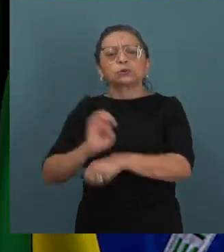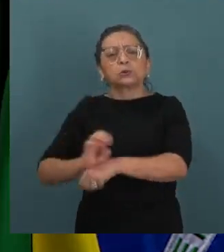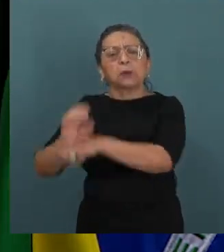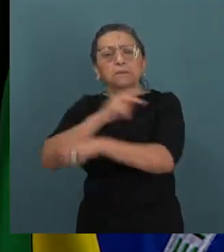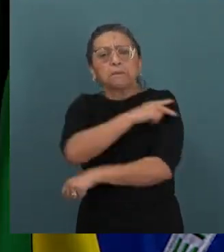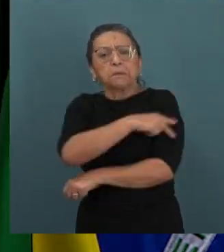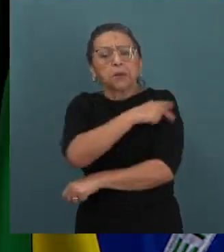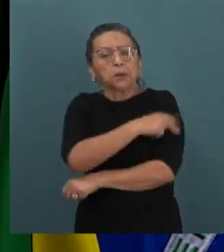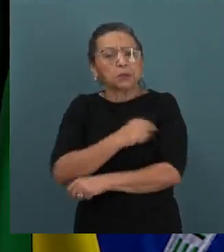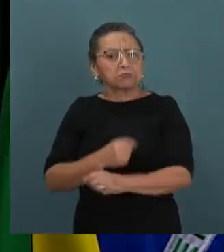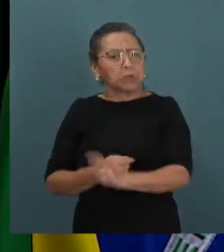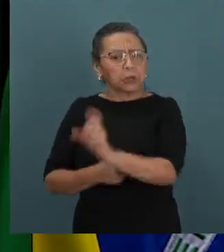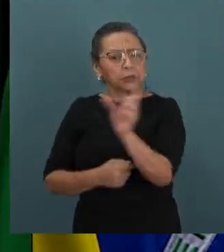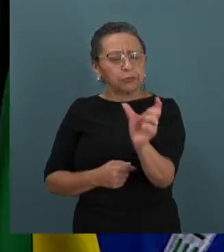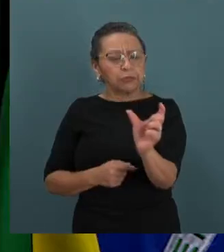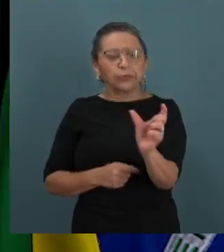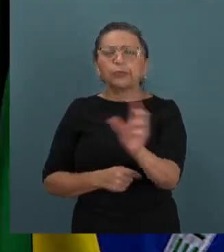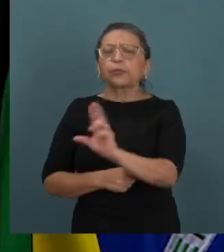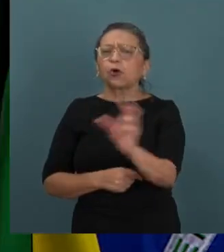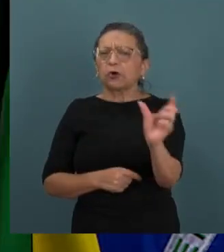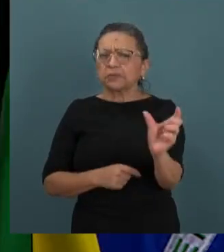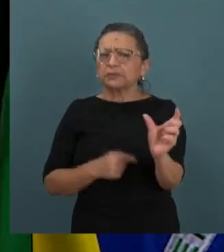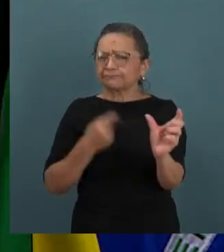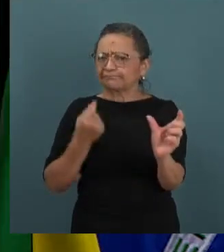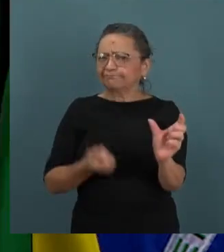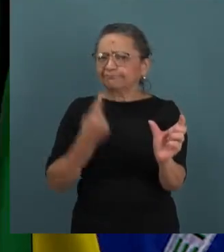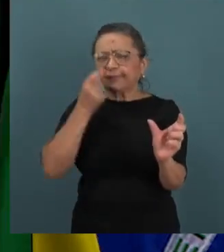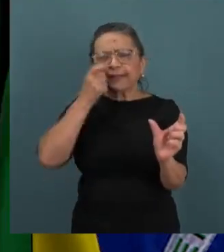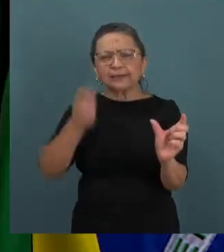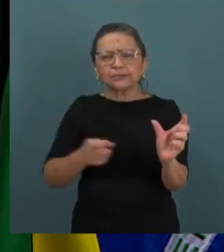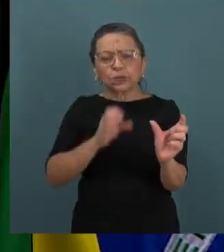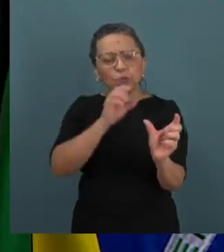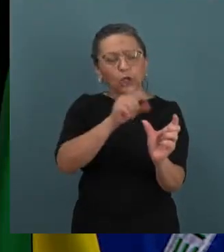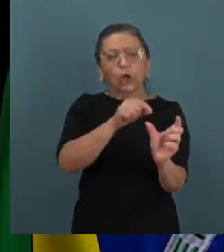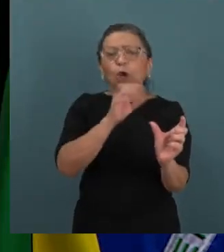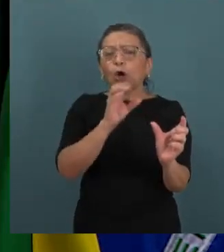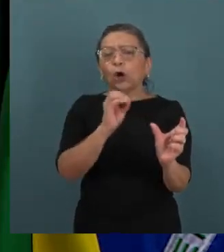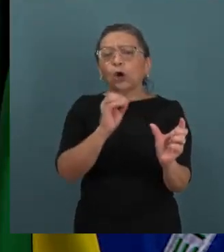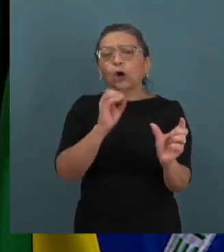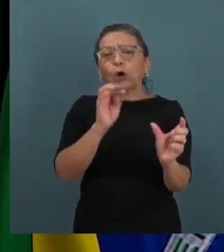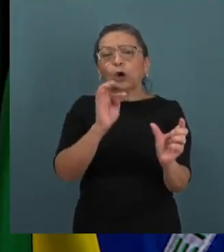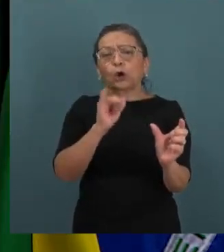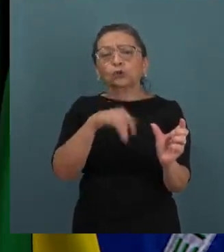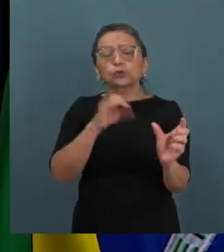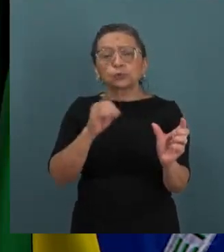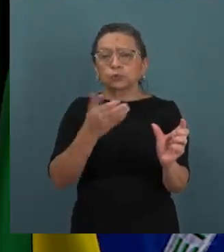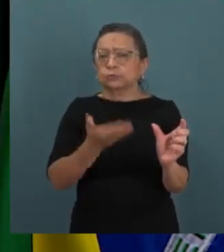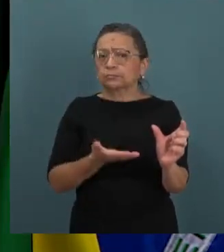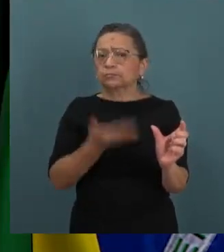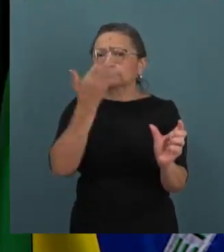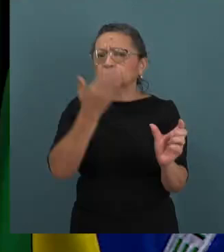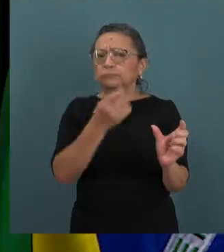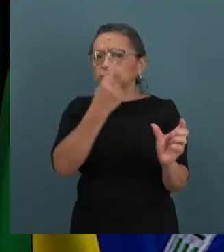criativo e pertinente, com um fenômeno empresarial que inveja